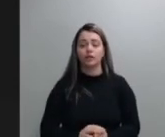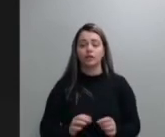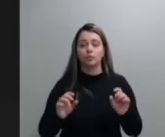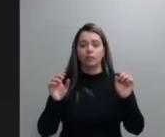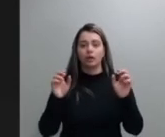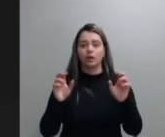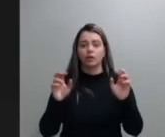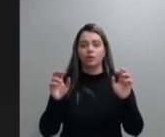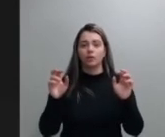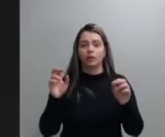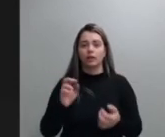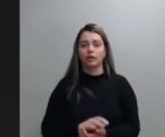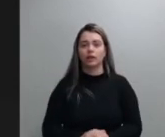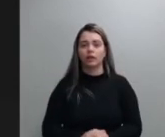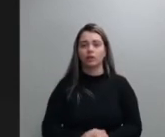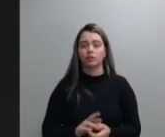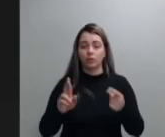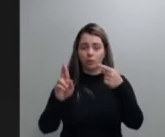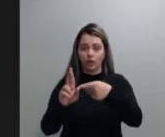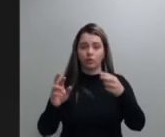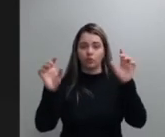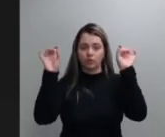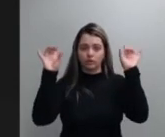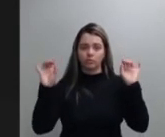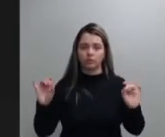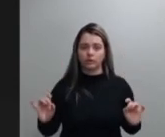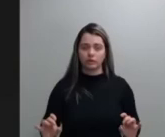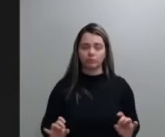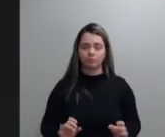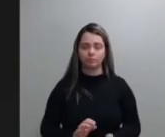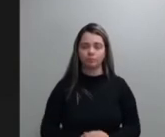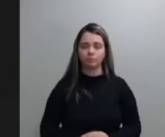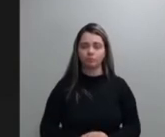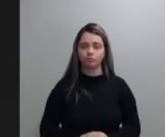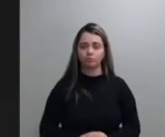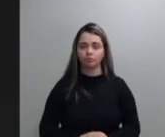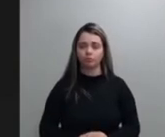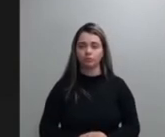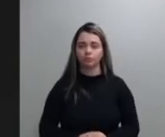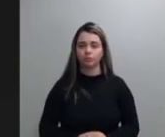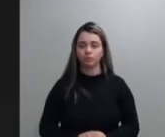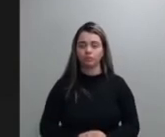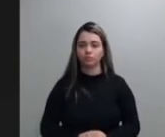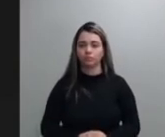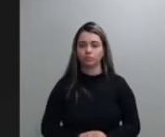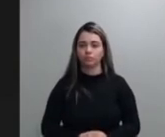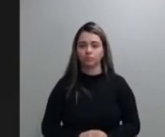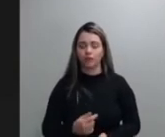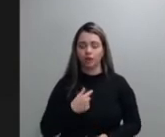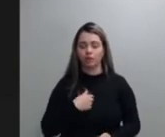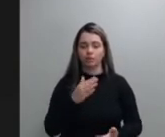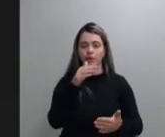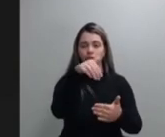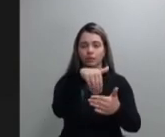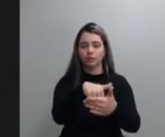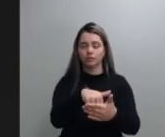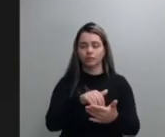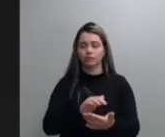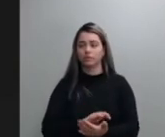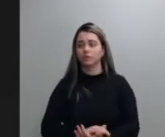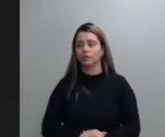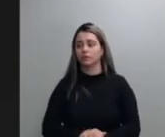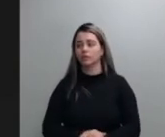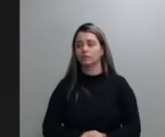de origem invertendo-se os ônus da sucumbência como apontado senhor presidente é como voto pois não ministro